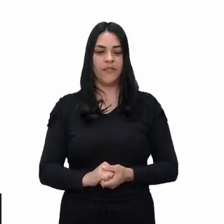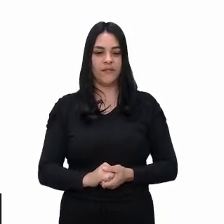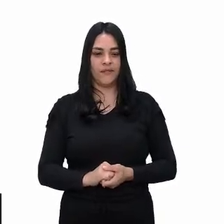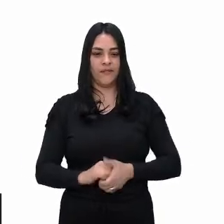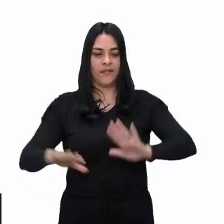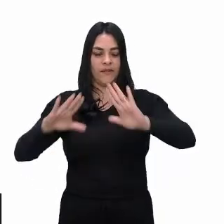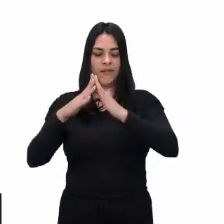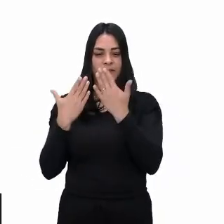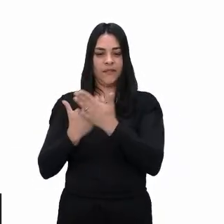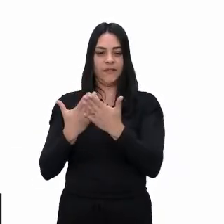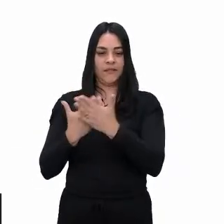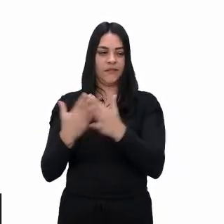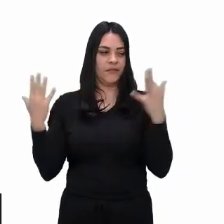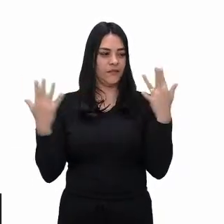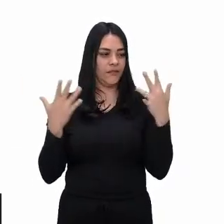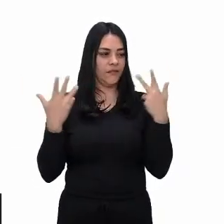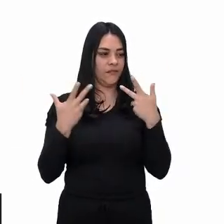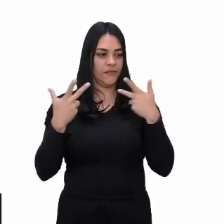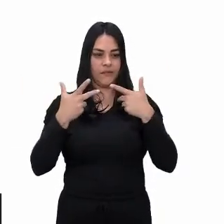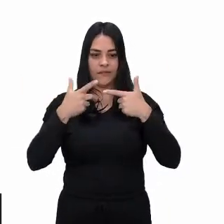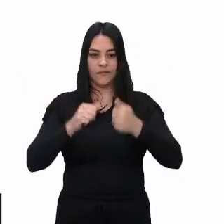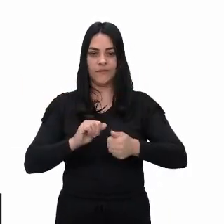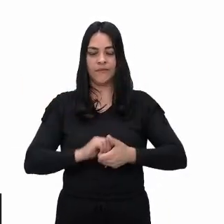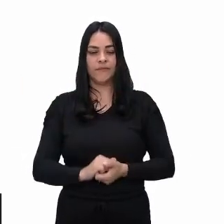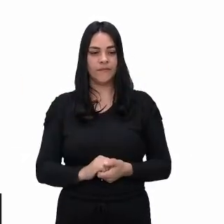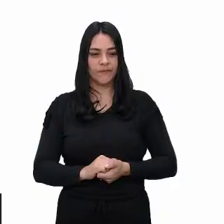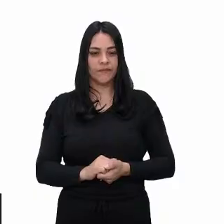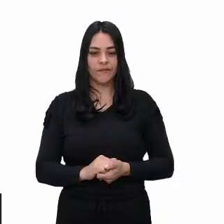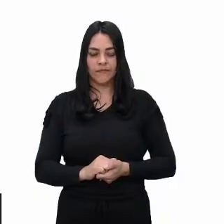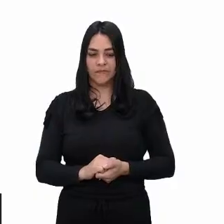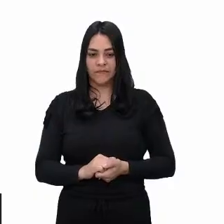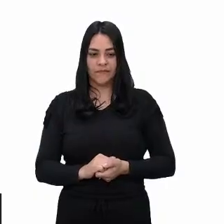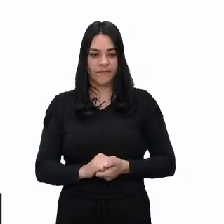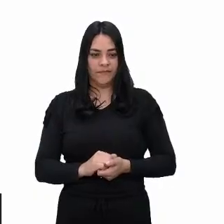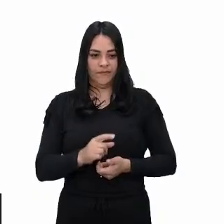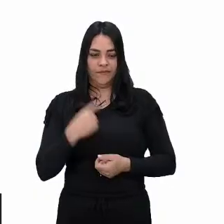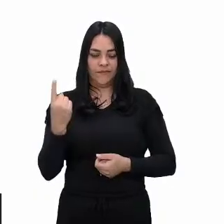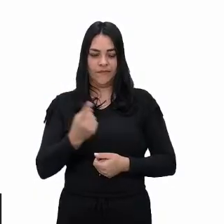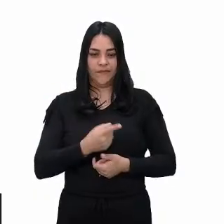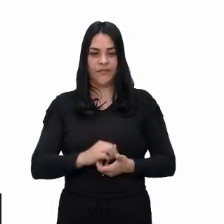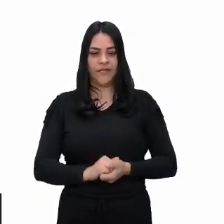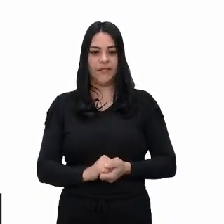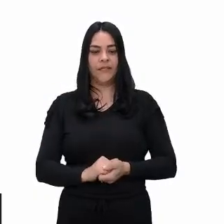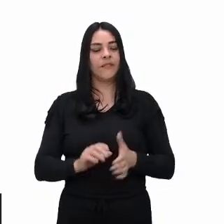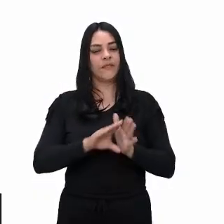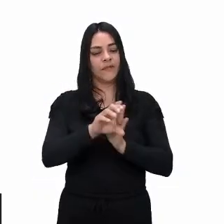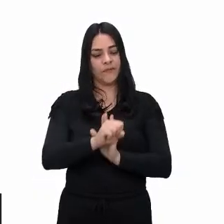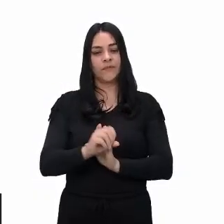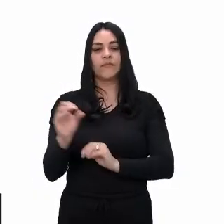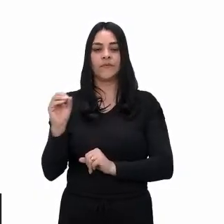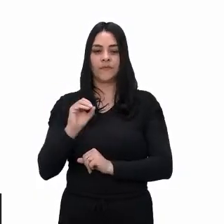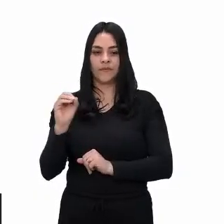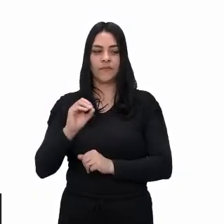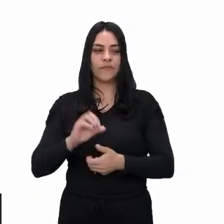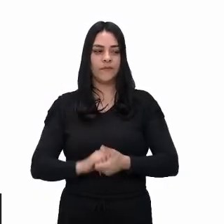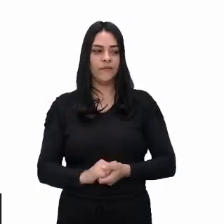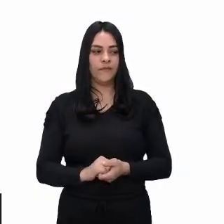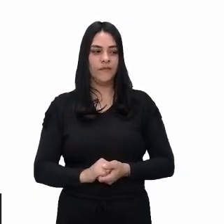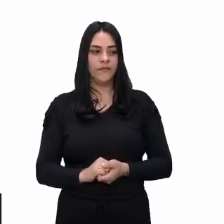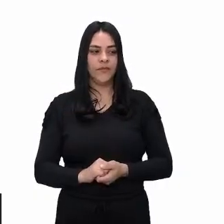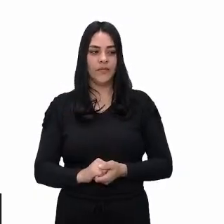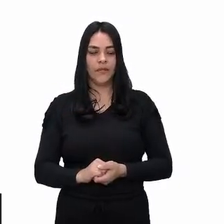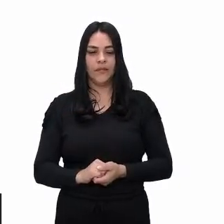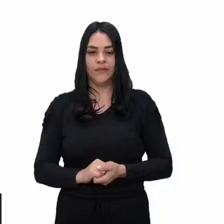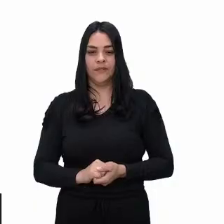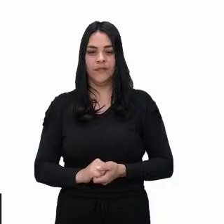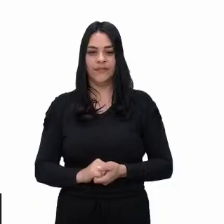Uma escola maravilhosa, eu sou suspeita de falar, porque eles adotaram 100% o conceito lixo zero, né? E hoje eles